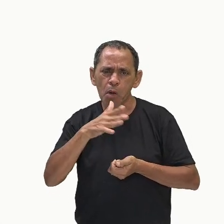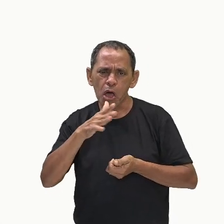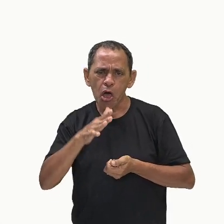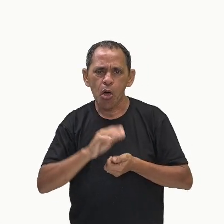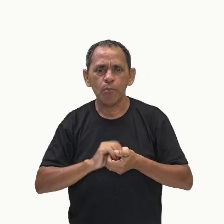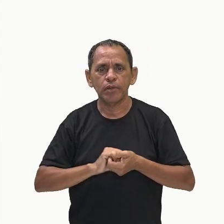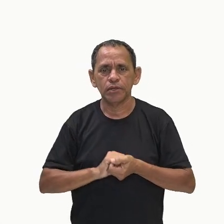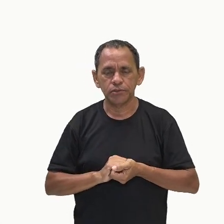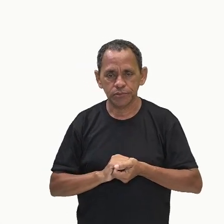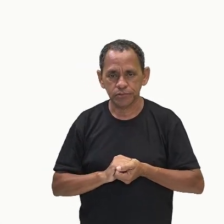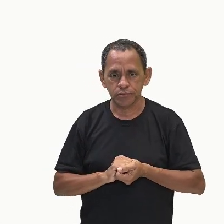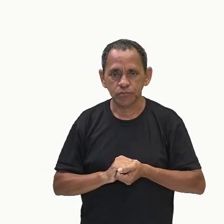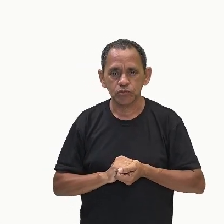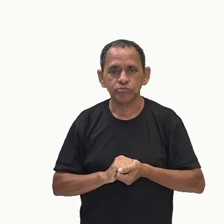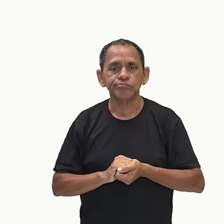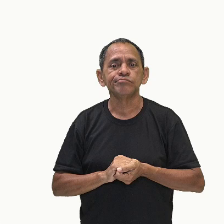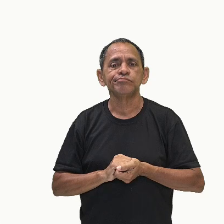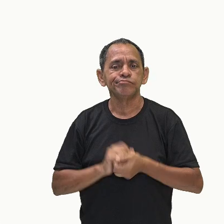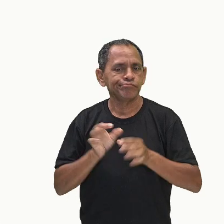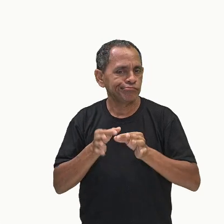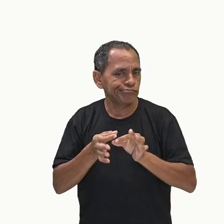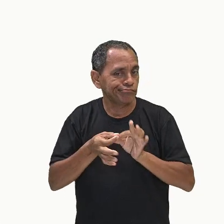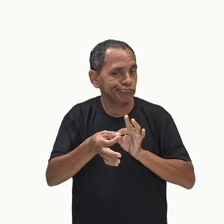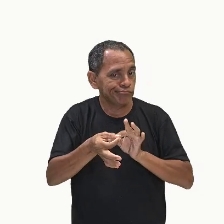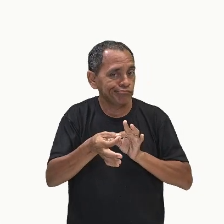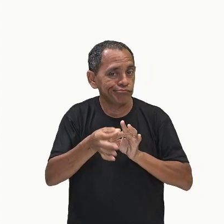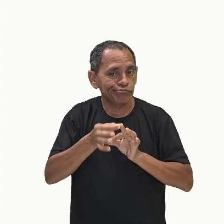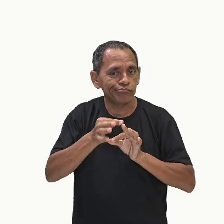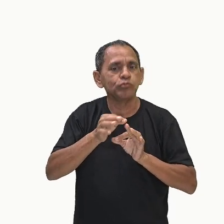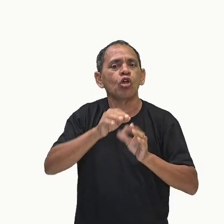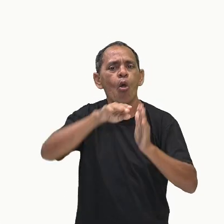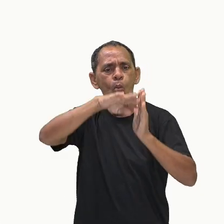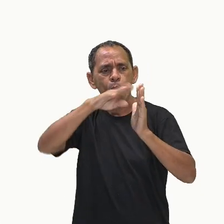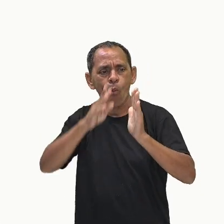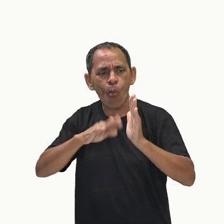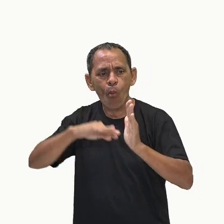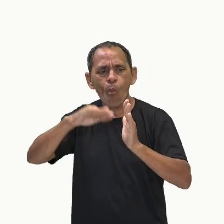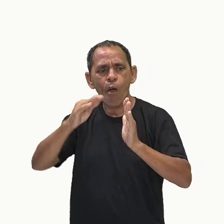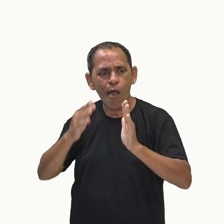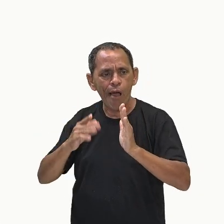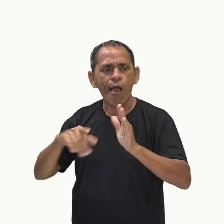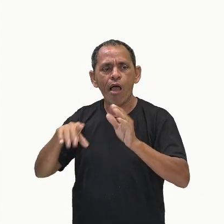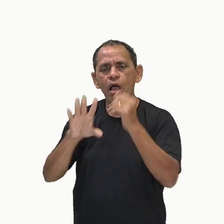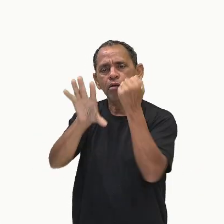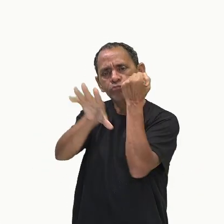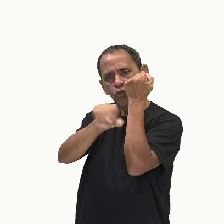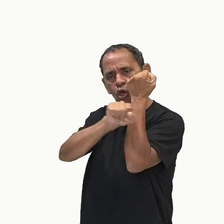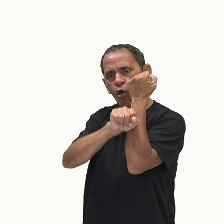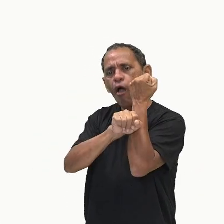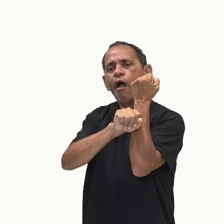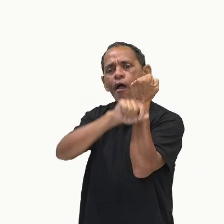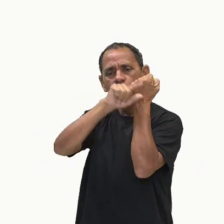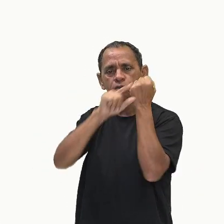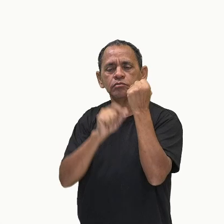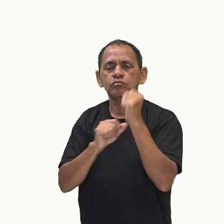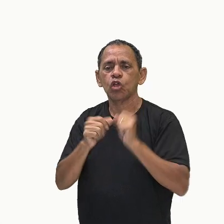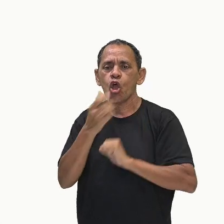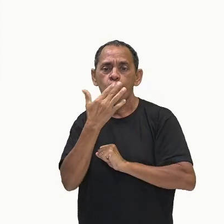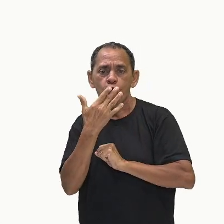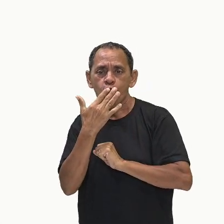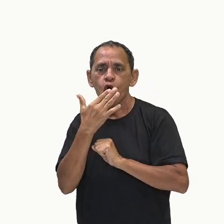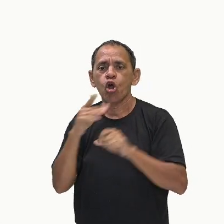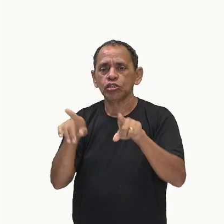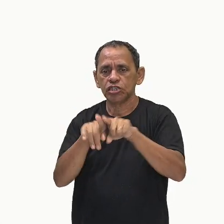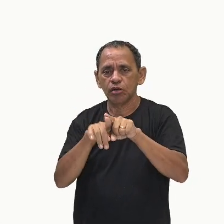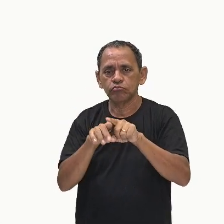são comprimentos de onda absorvidos pelas clorofilas, de cor azul e vermelho, né? E nesse intervalo